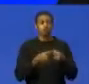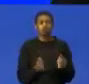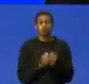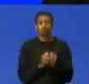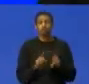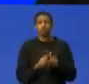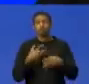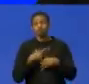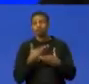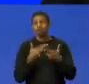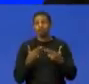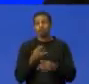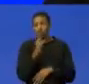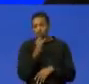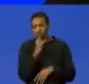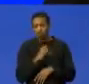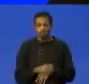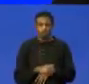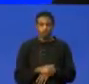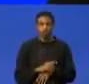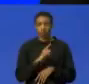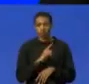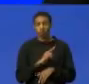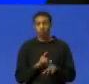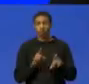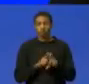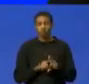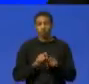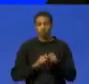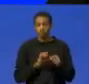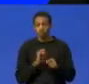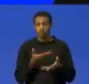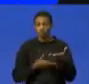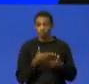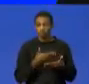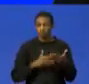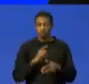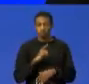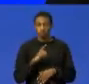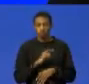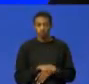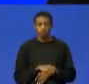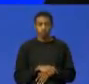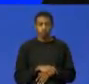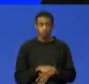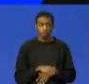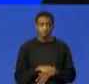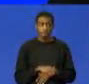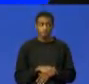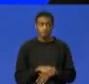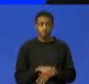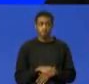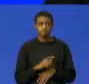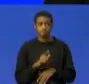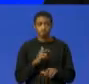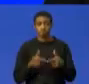que tem características incomuns, que tem uma rede viária, uma rede de transportes comuns, né? E que a oferta